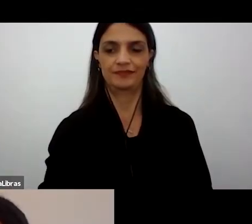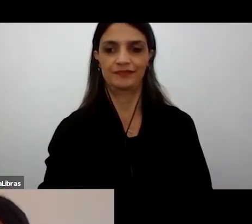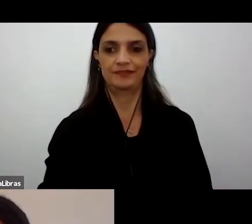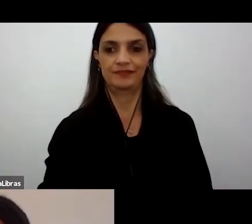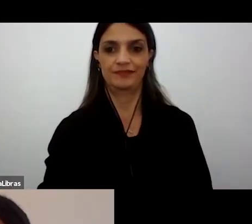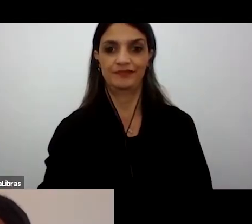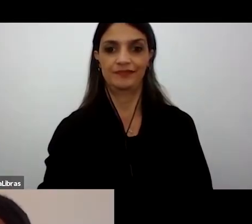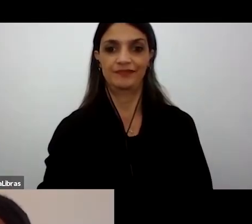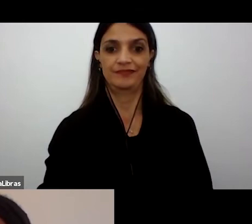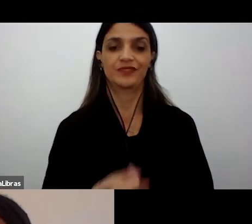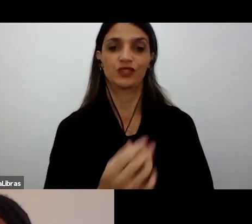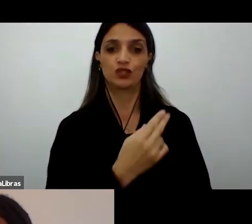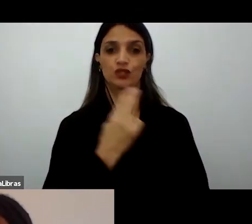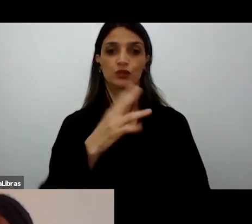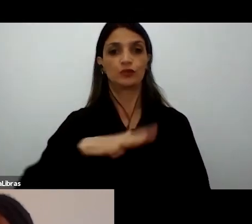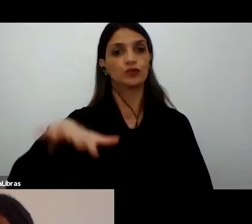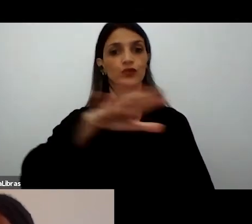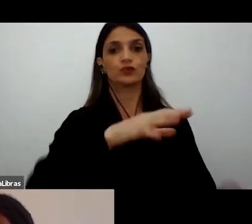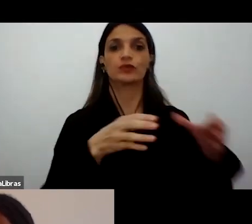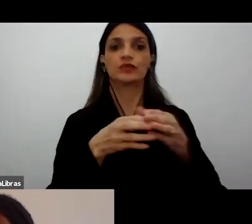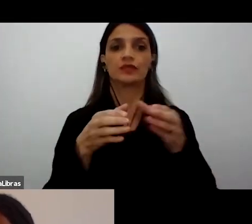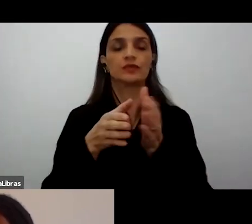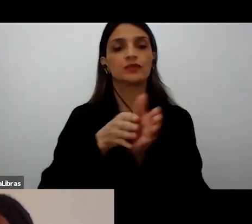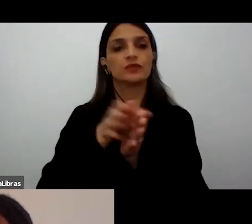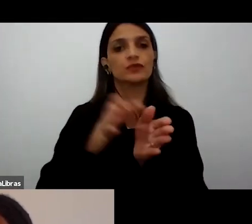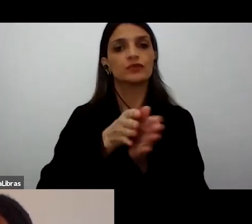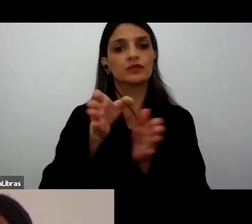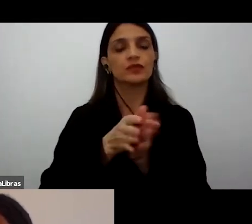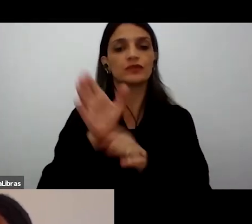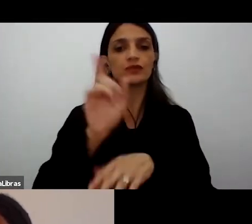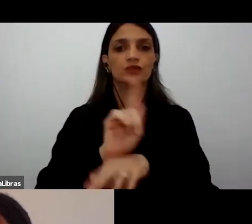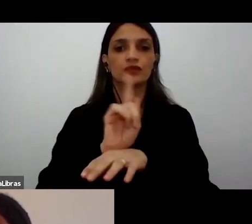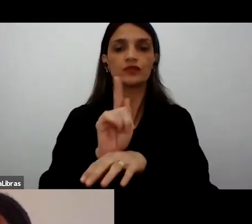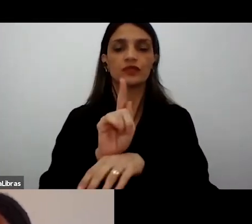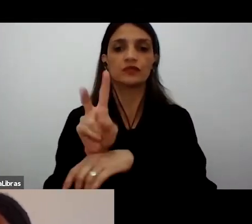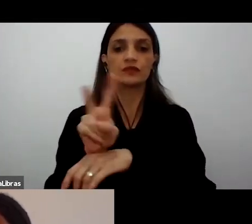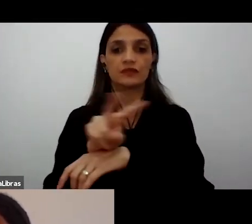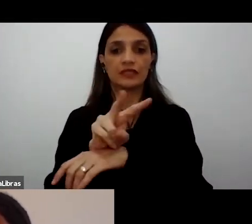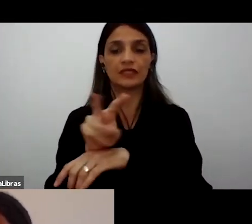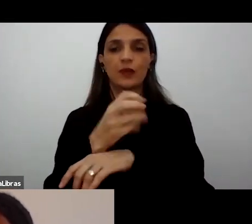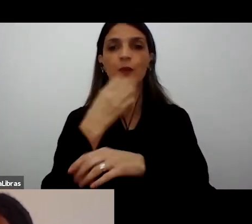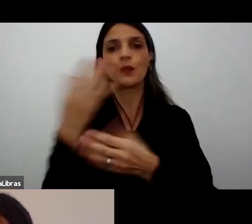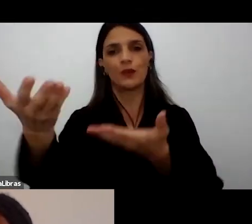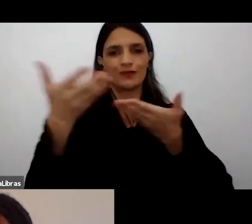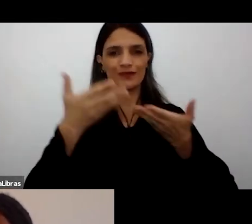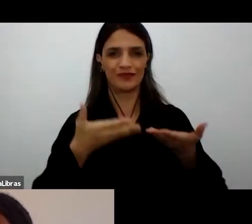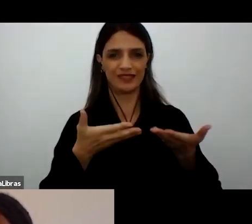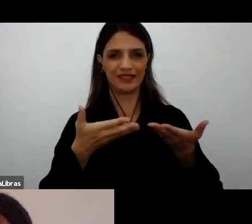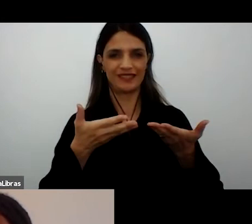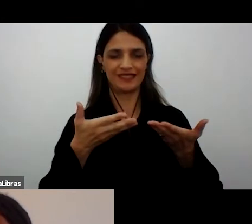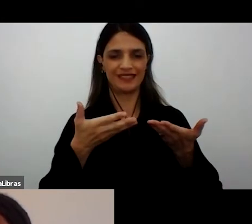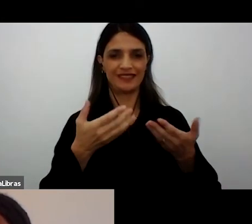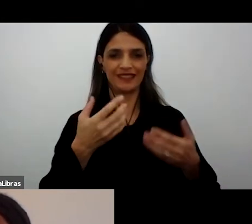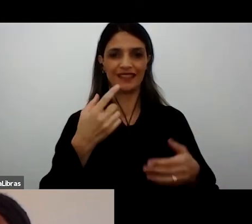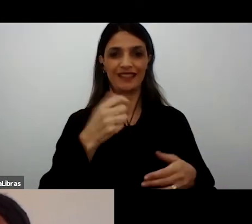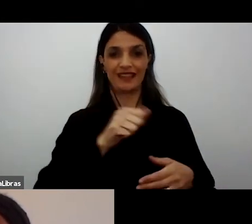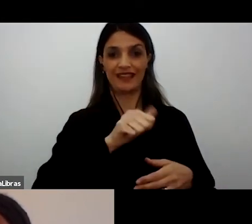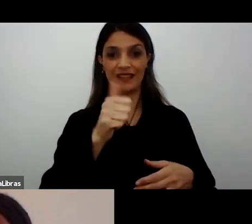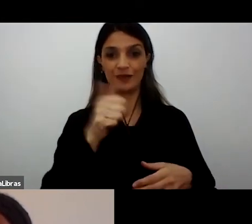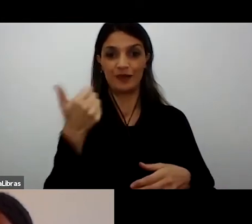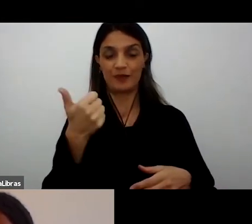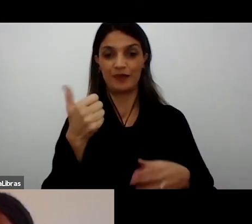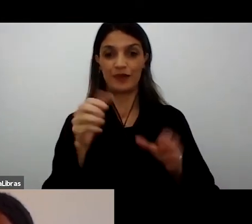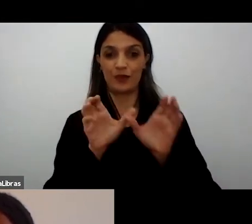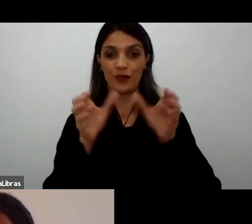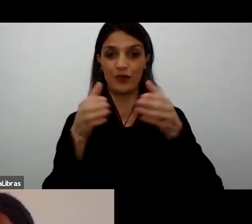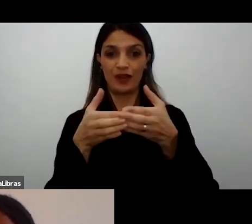Em nome de toda a nossa equipe e dos conselhos de governança e fiscal, eu quero dar as boas-vindas ao nosso 11º Congresso GIF